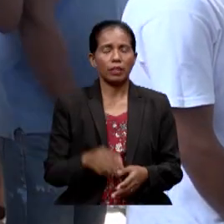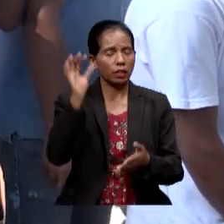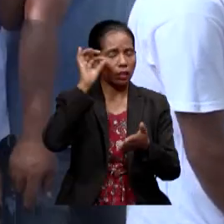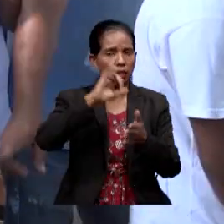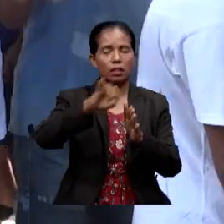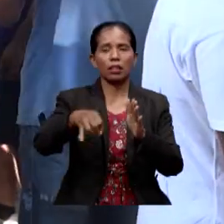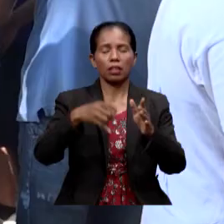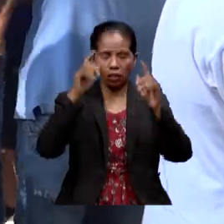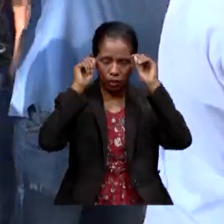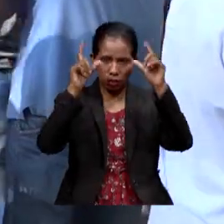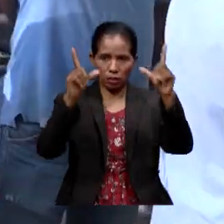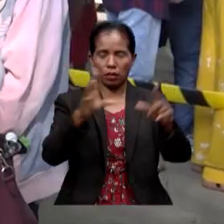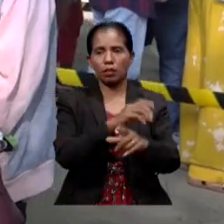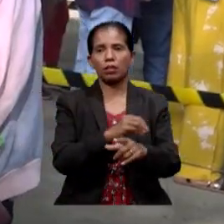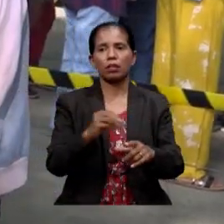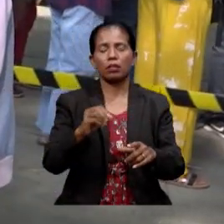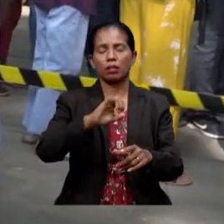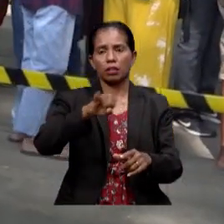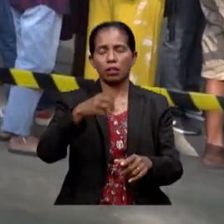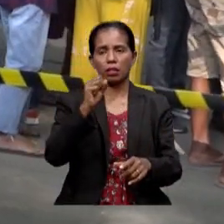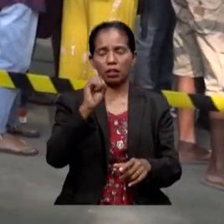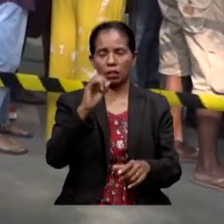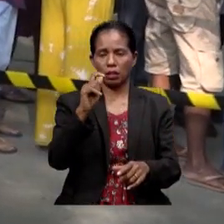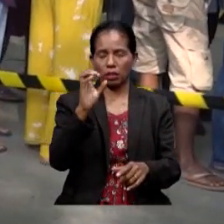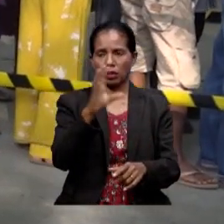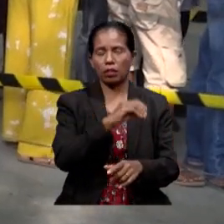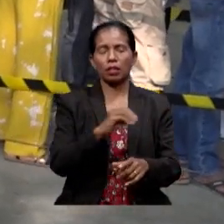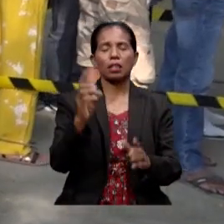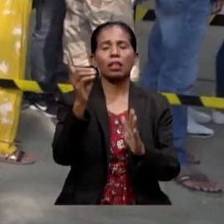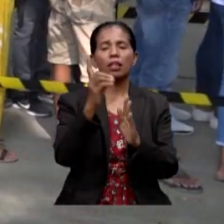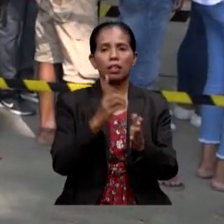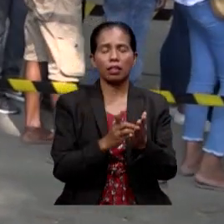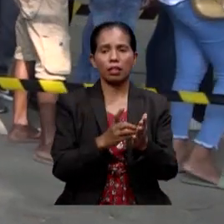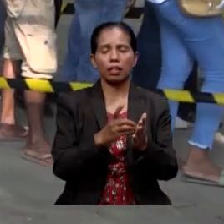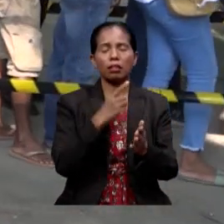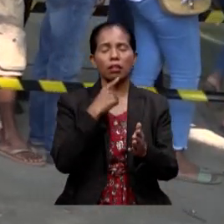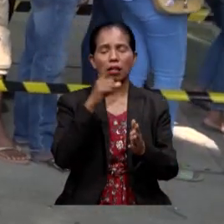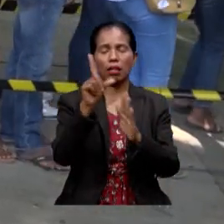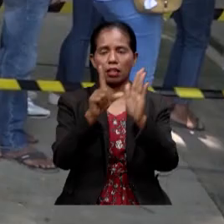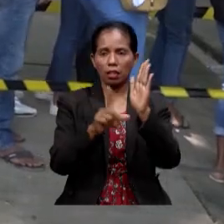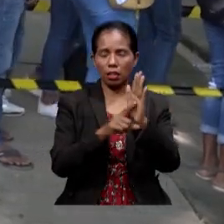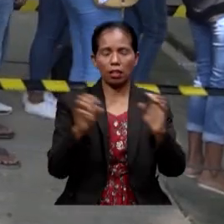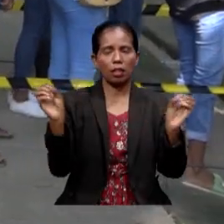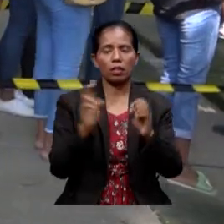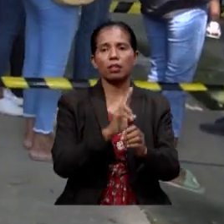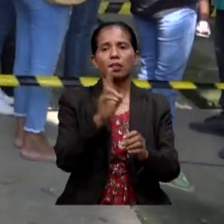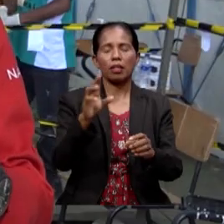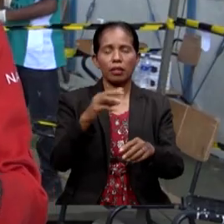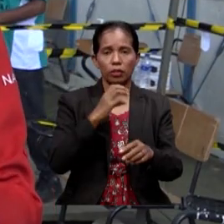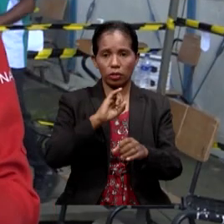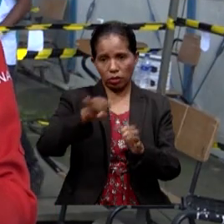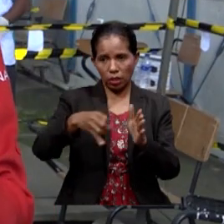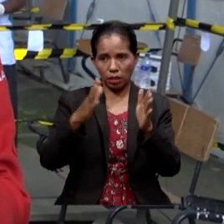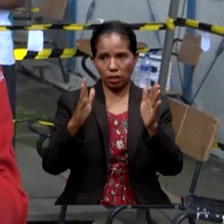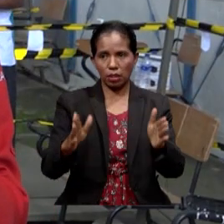Secretário-Geral Timor-Leste Press Union, Jesito da Silva Hateten, decreto-lei Nebela autoriza jornalista Sira UCI Mídia Privado a